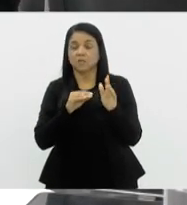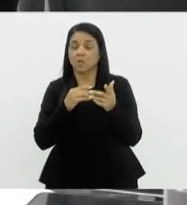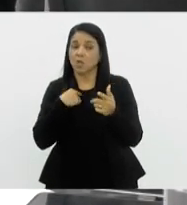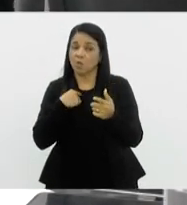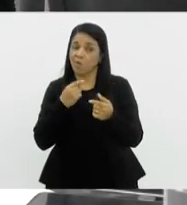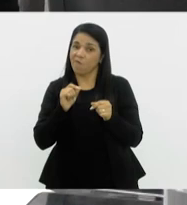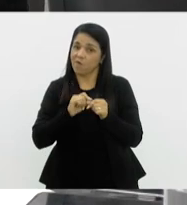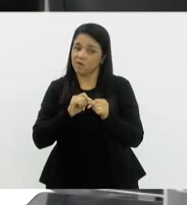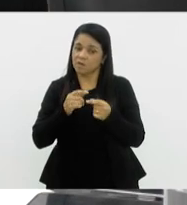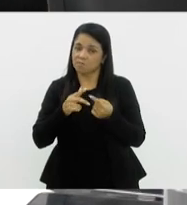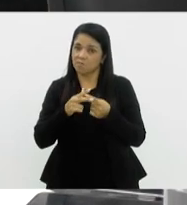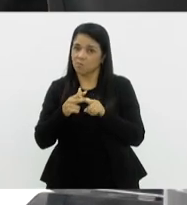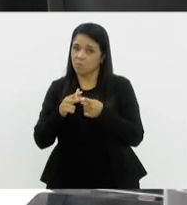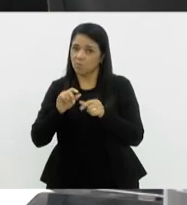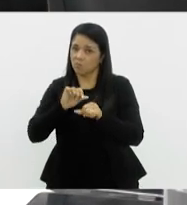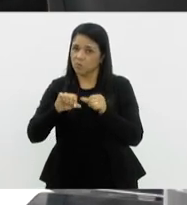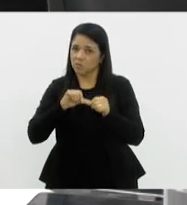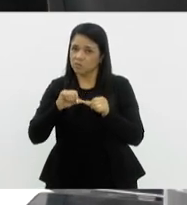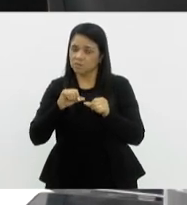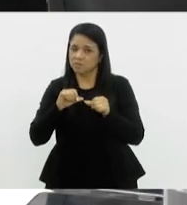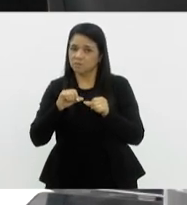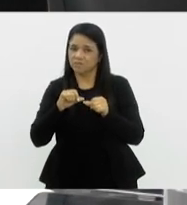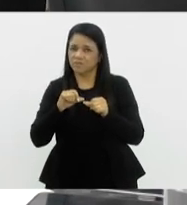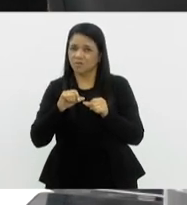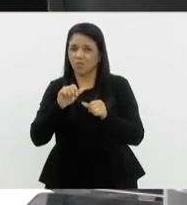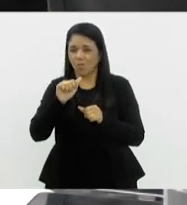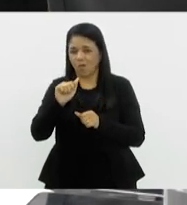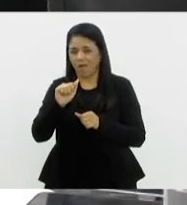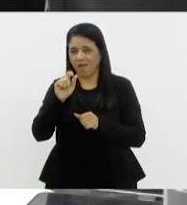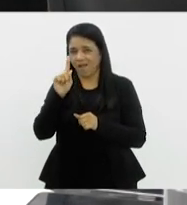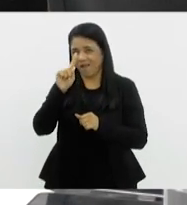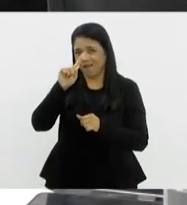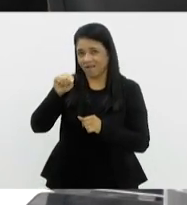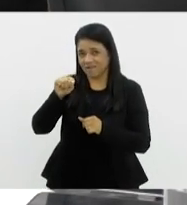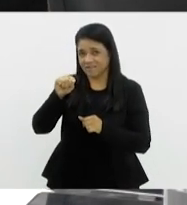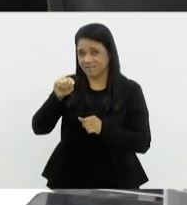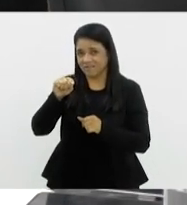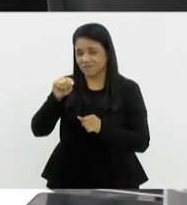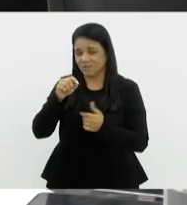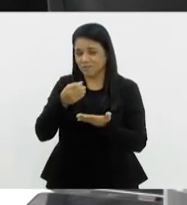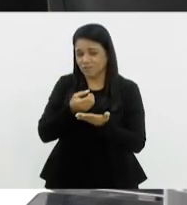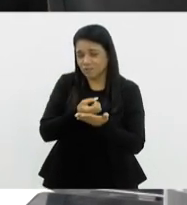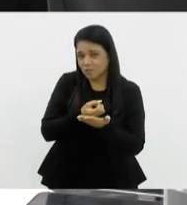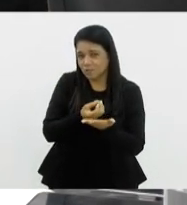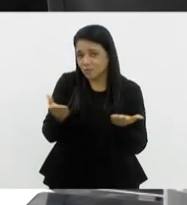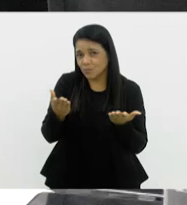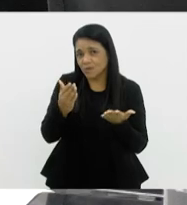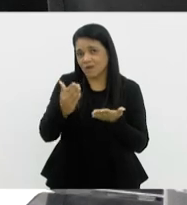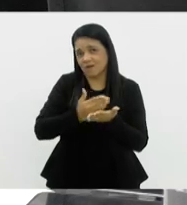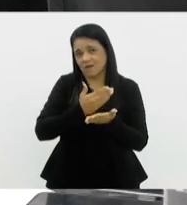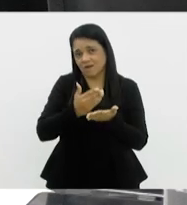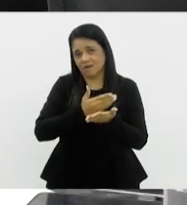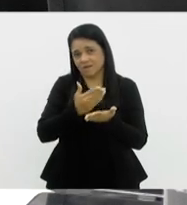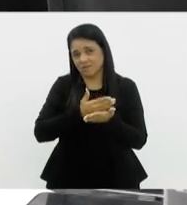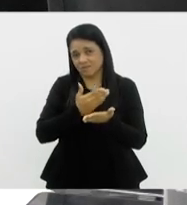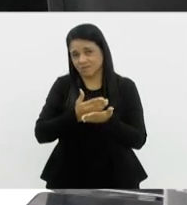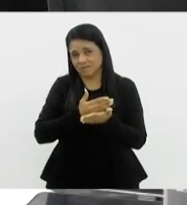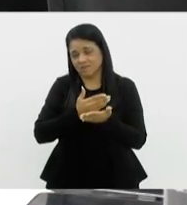alteração aqui, que na verdade está um acraseado, distribuir a cartilha. Seria um artigo